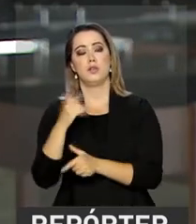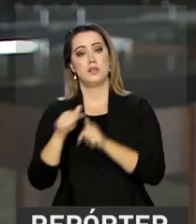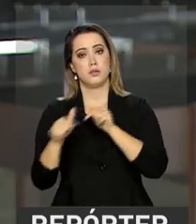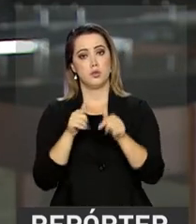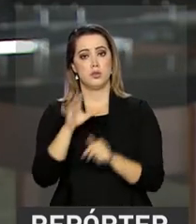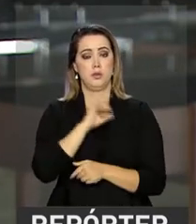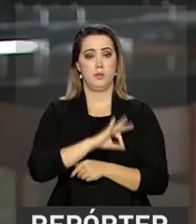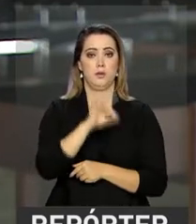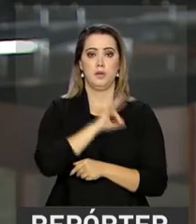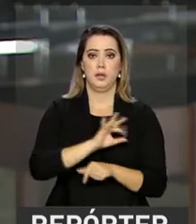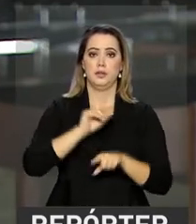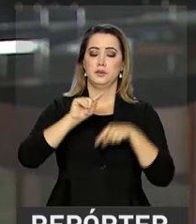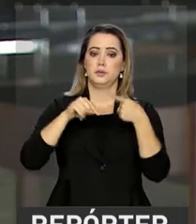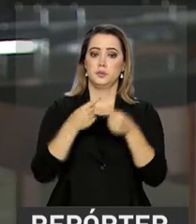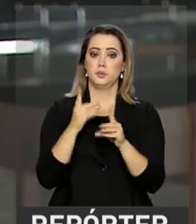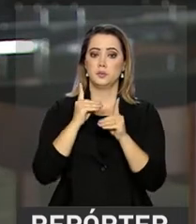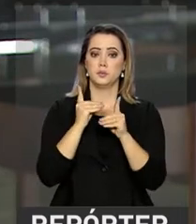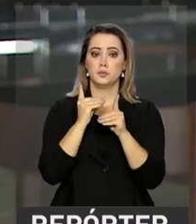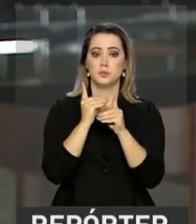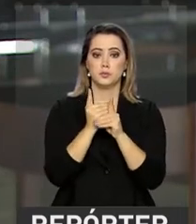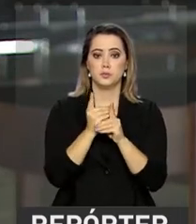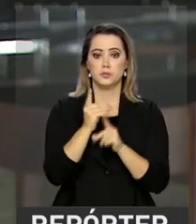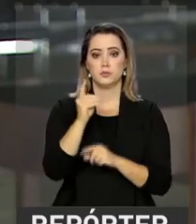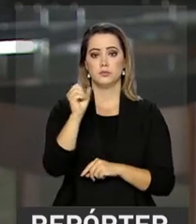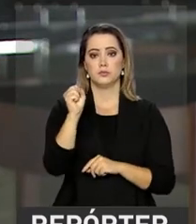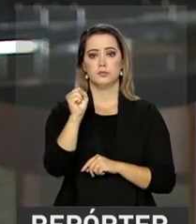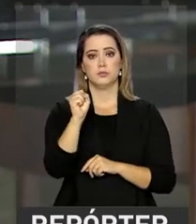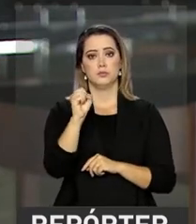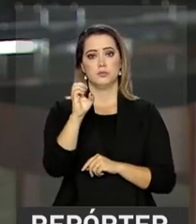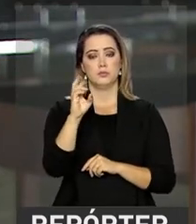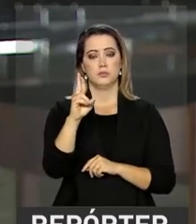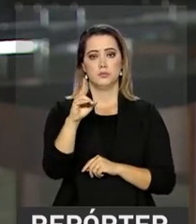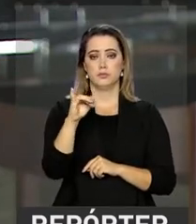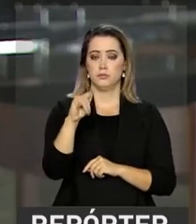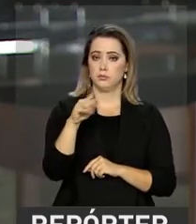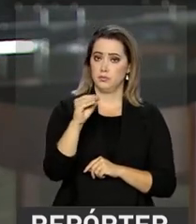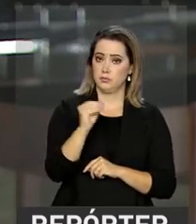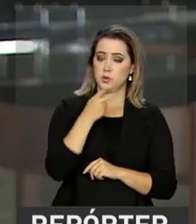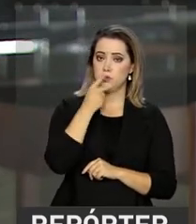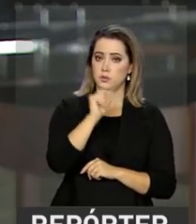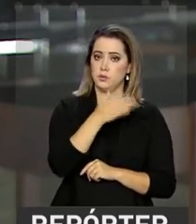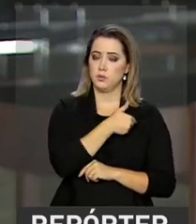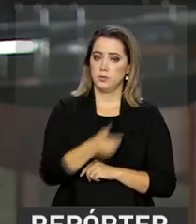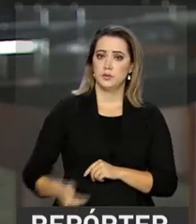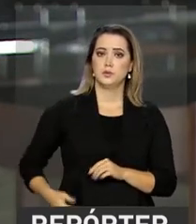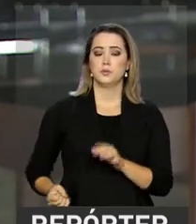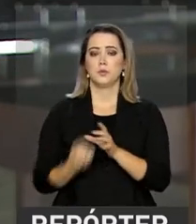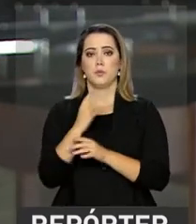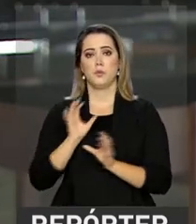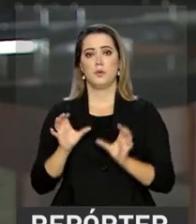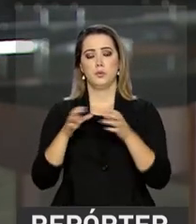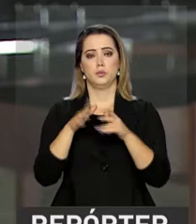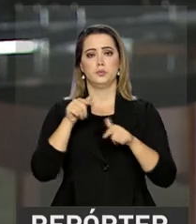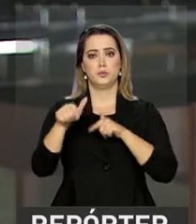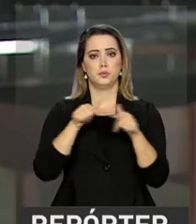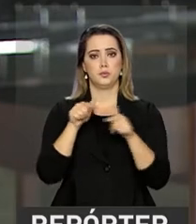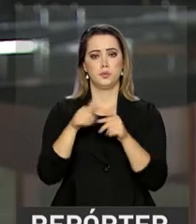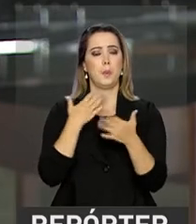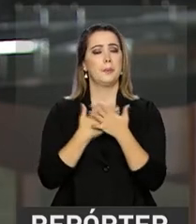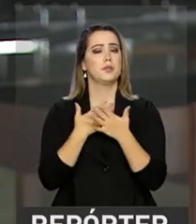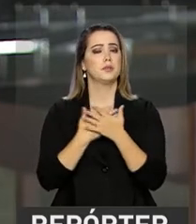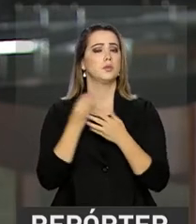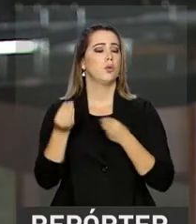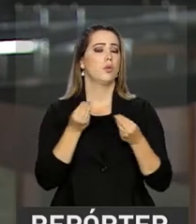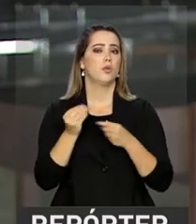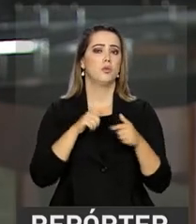o ministro da cultura sérgio sá leitão disse que o governo criou um grupo de trabalho para estudar essas